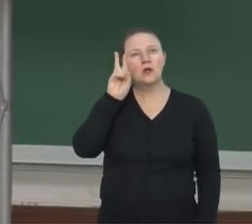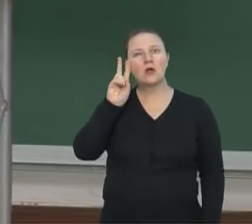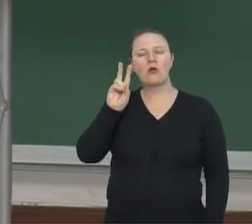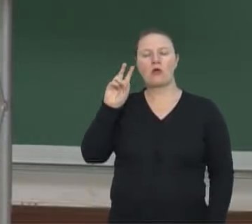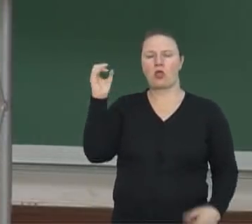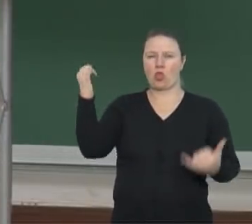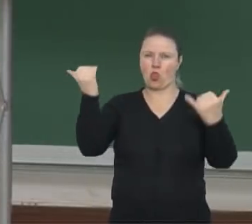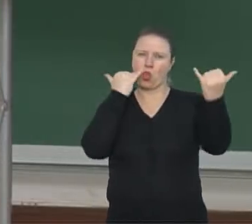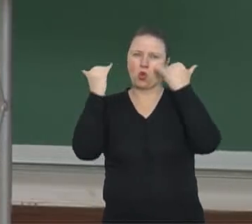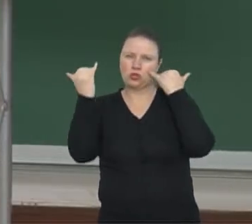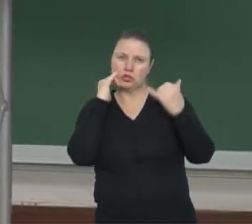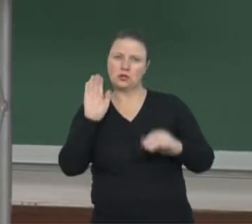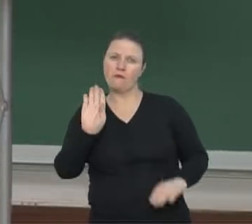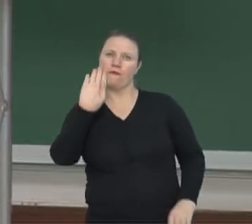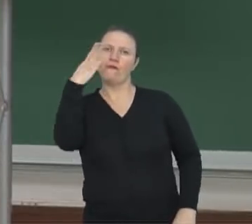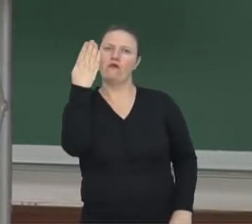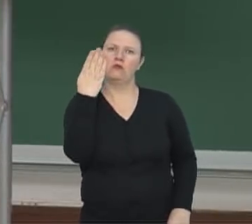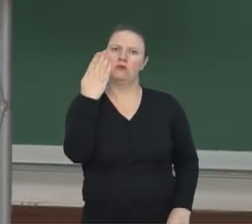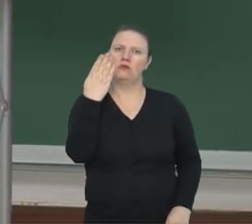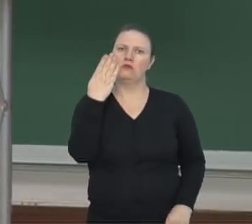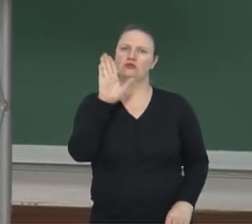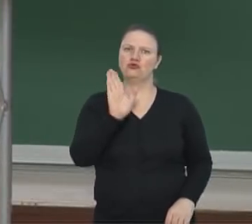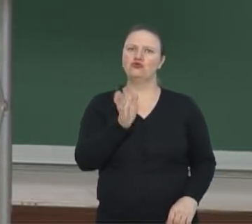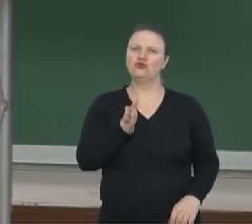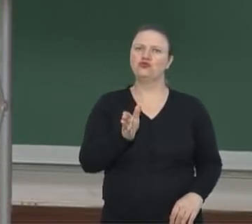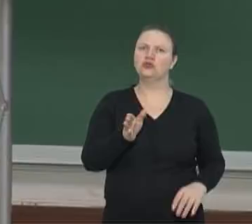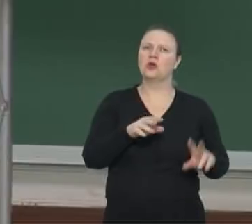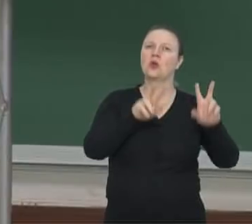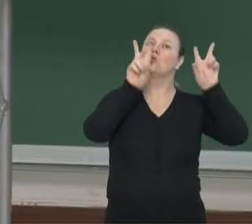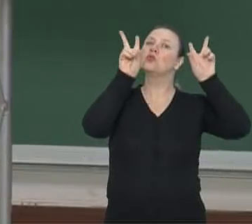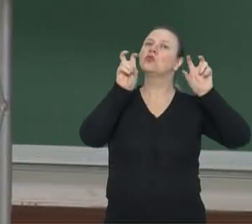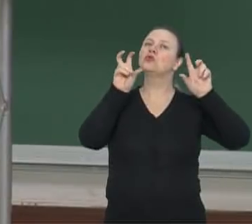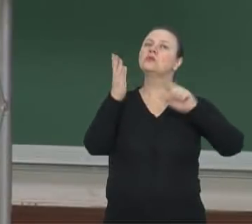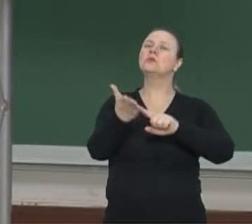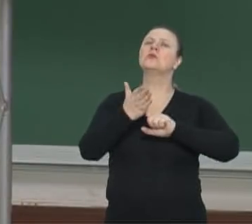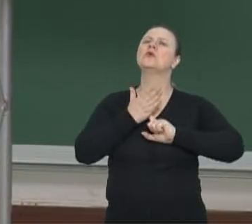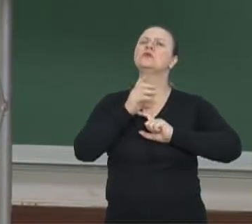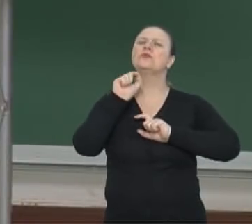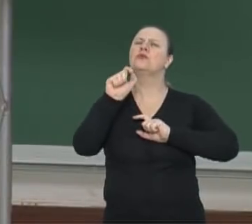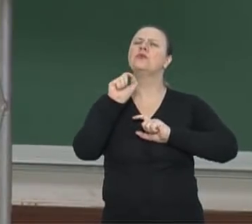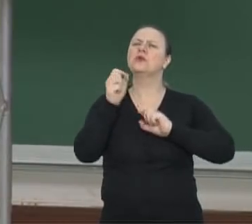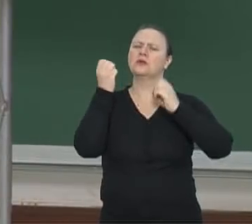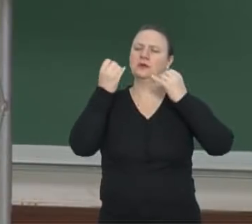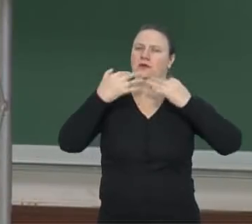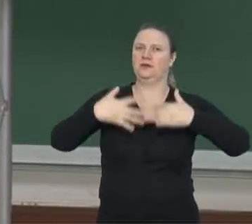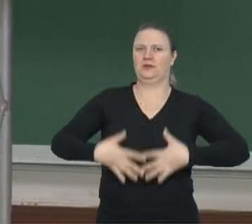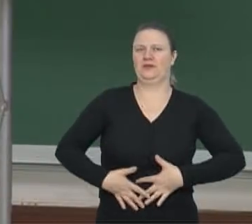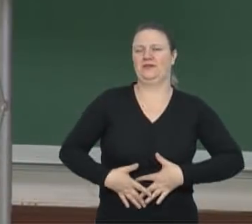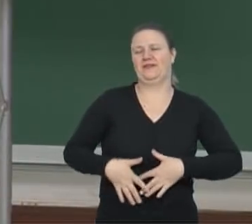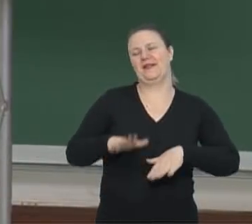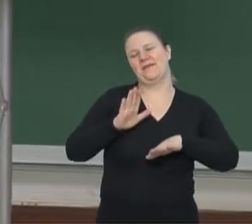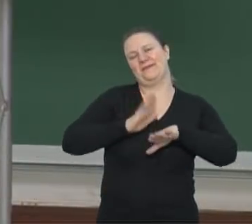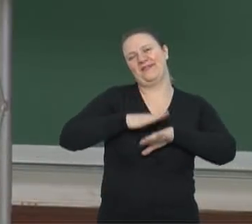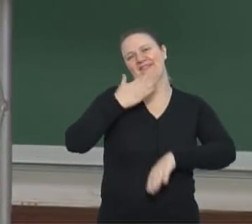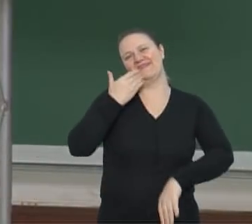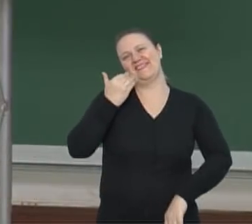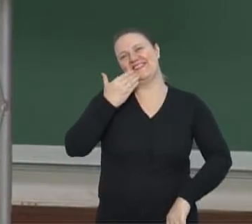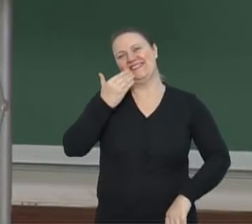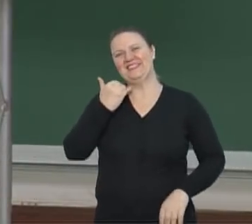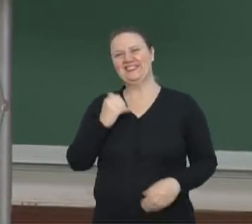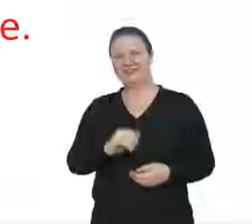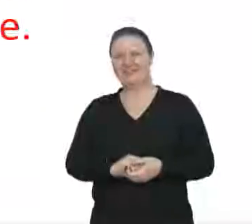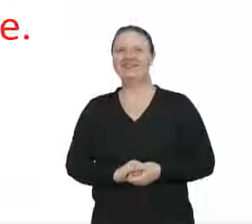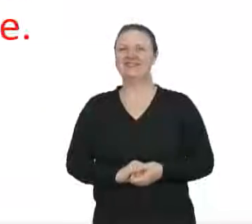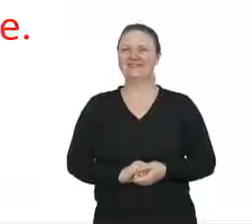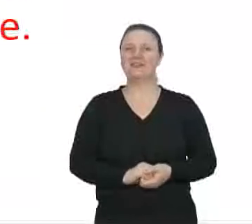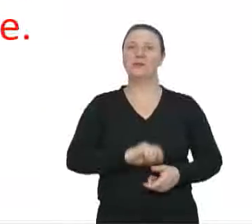Então ali ele já deu pra gente a noção sobre o que vai ser trabalhado e automaticamente fica tudo mais fácil, mais acessível. Qual